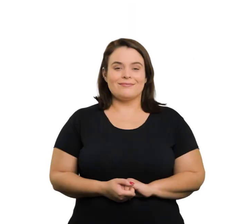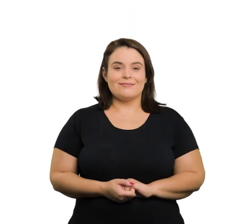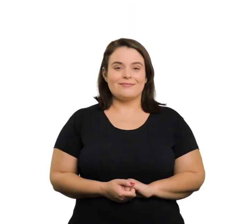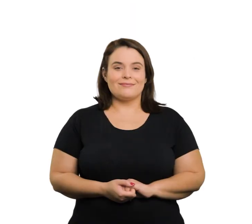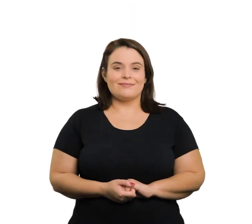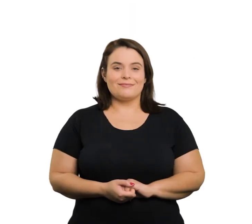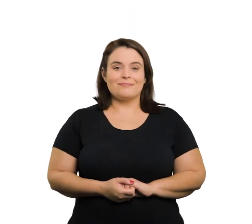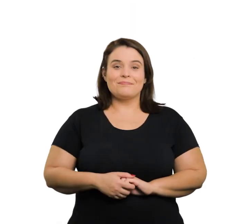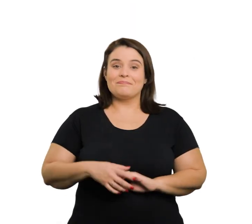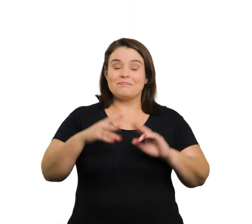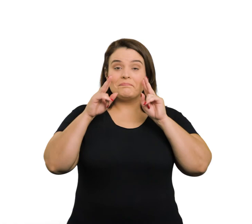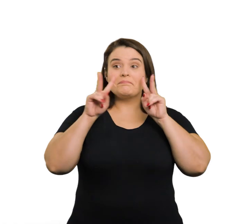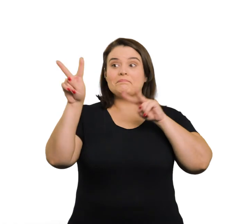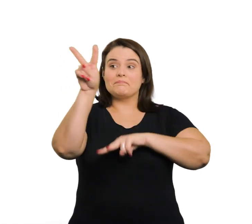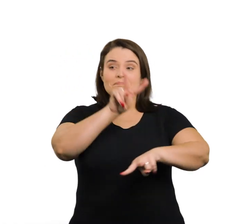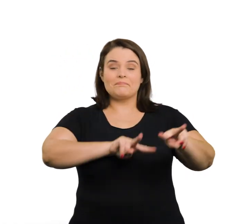altura.